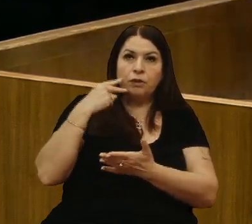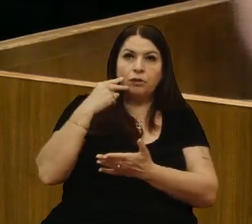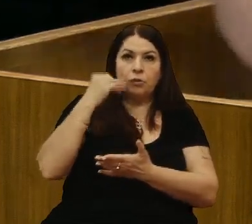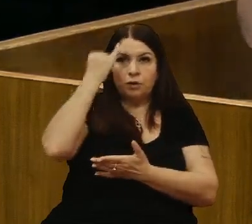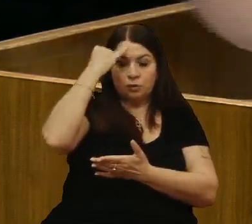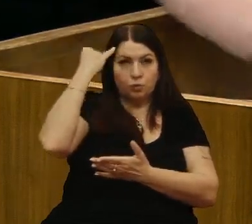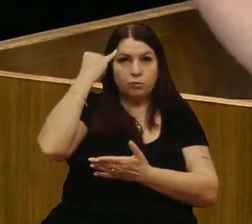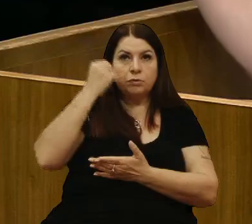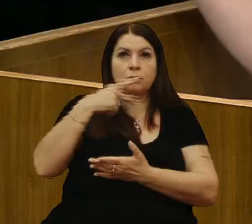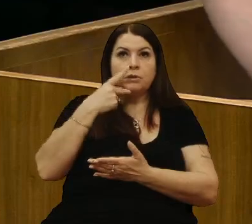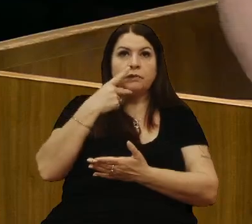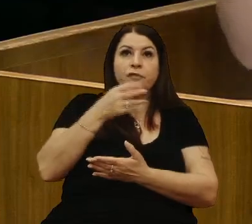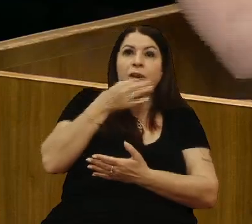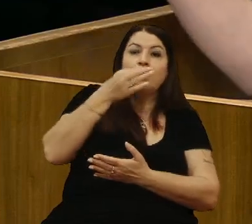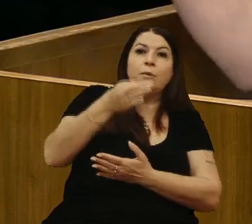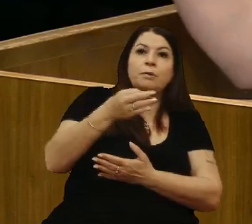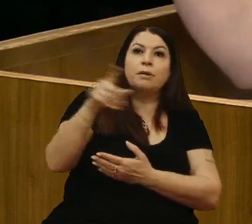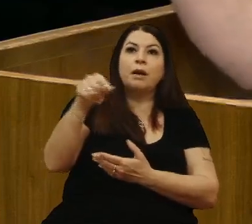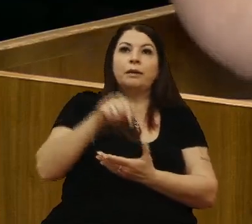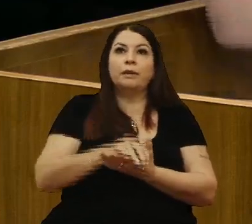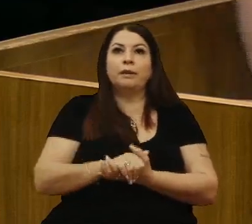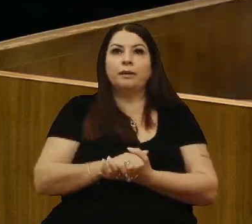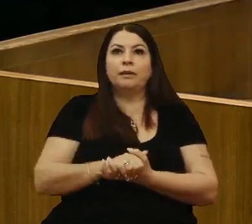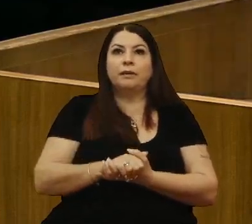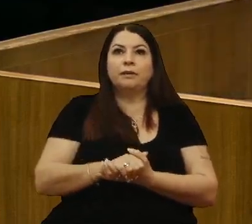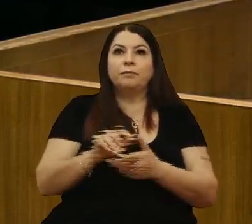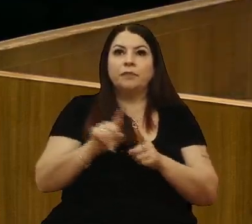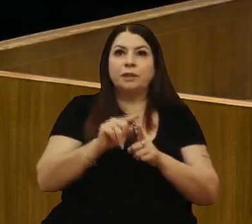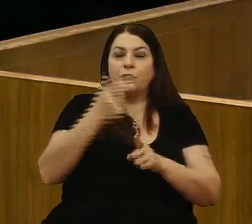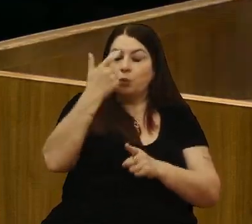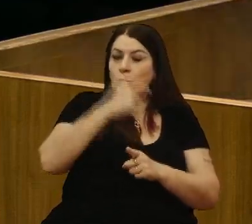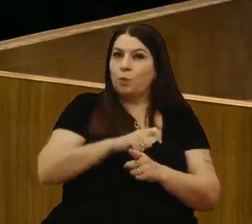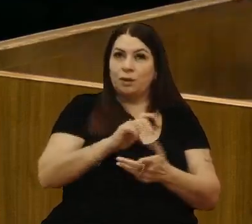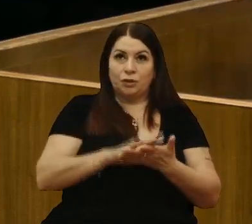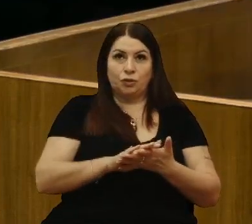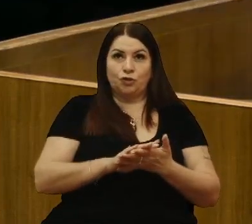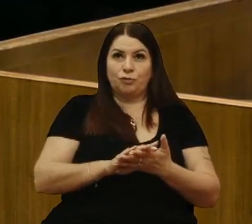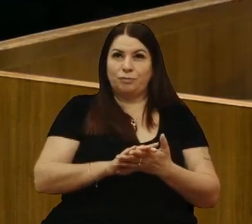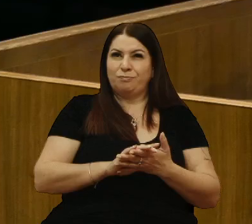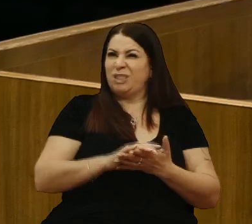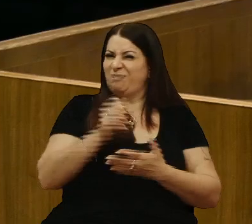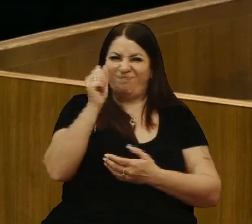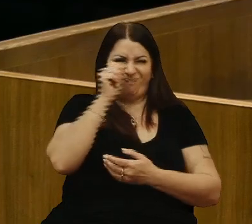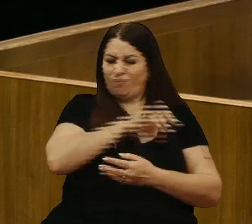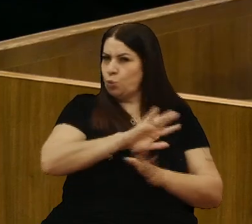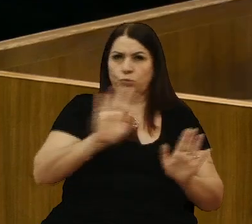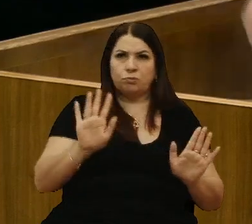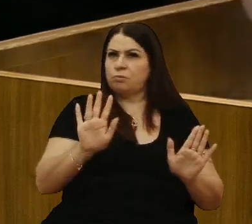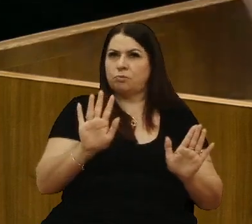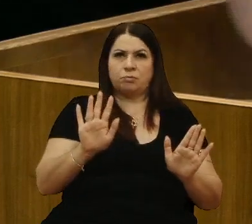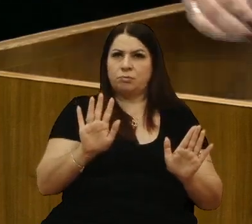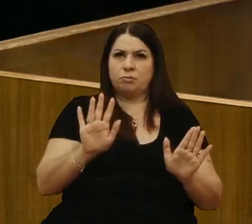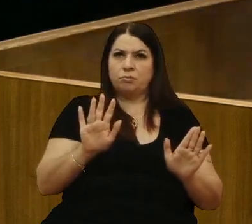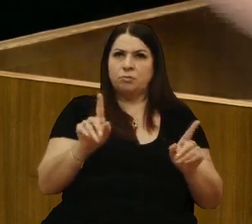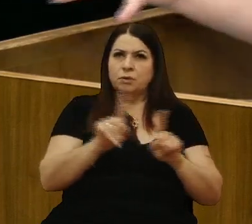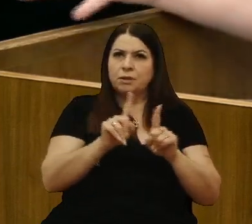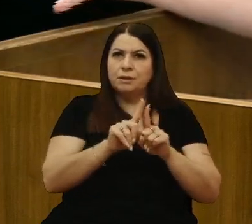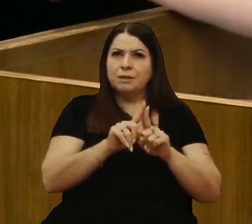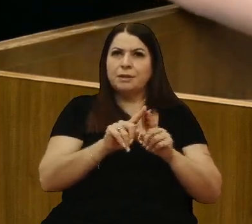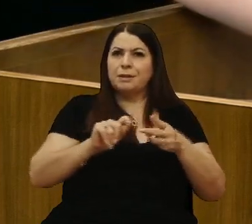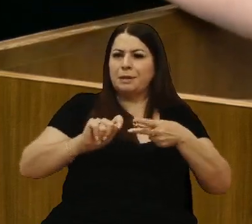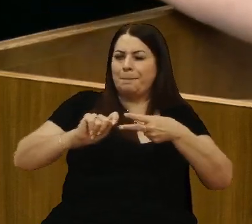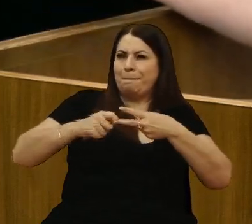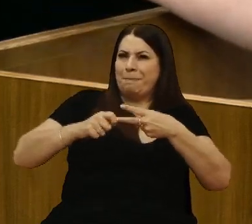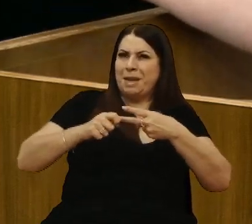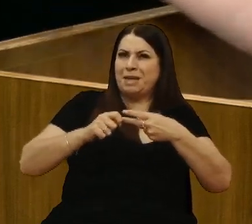ontem sugere aqui, e que eu acho ridículo, uma questão de PIX solidário